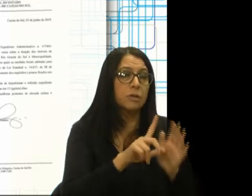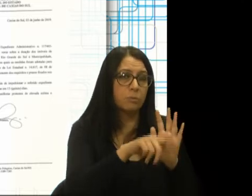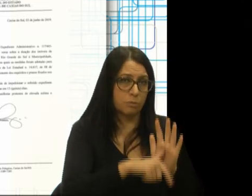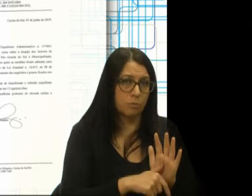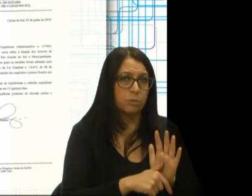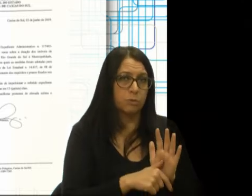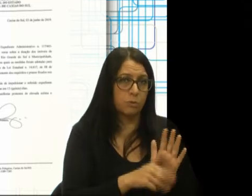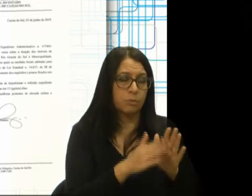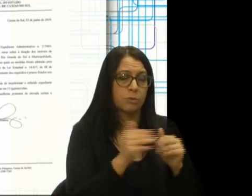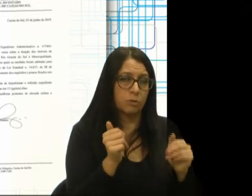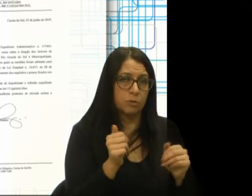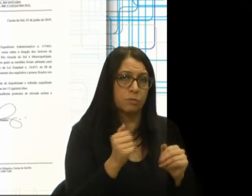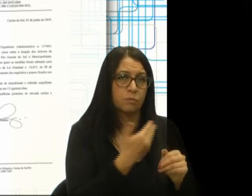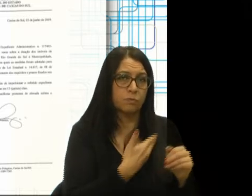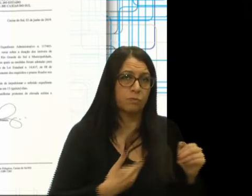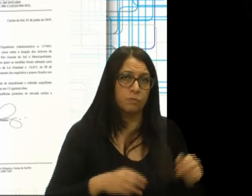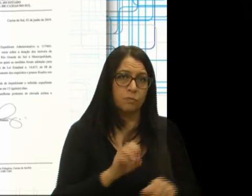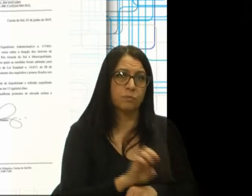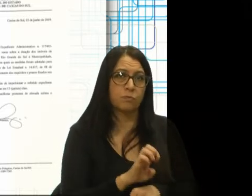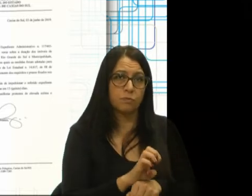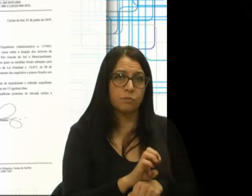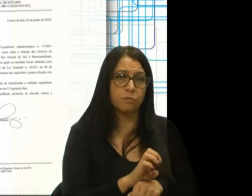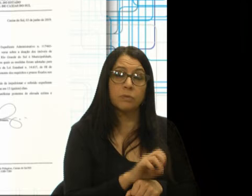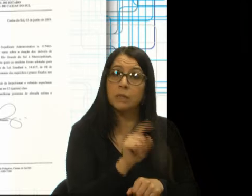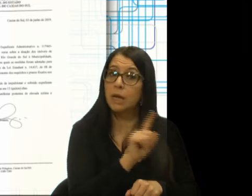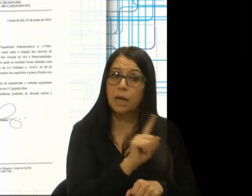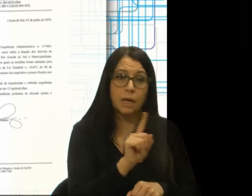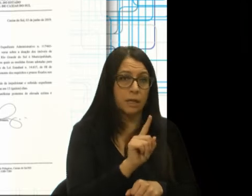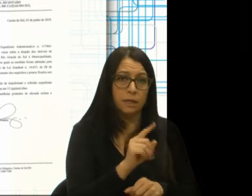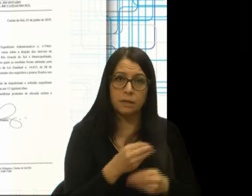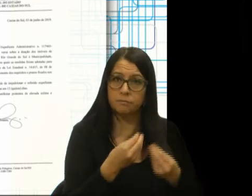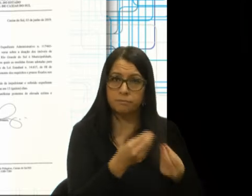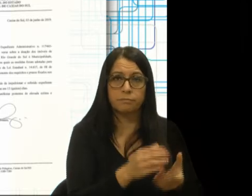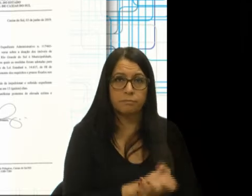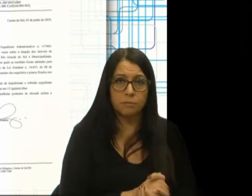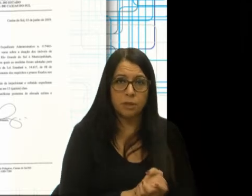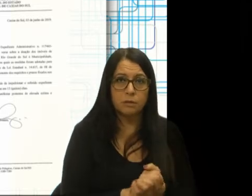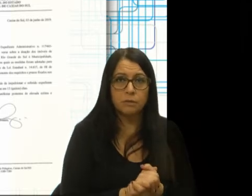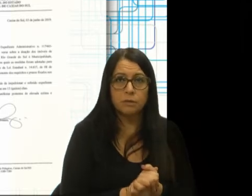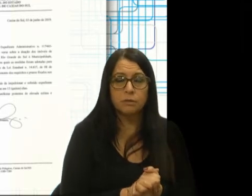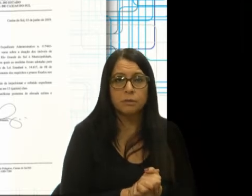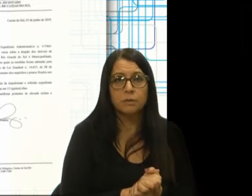da solicitação do governo do estado, e que ainda não foi recebido.